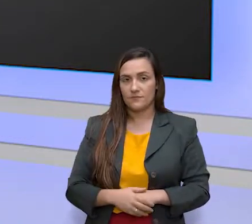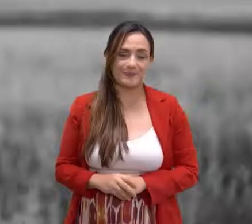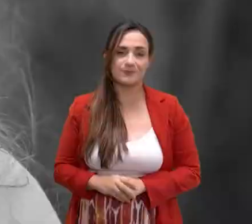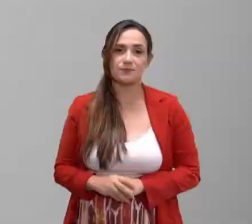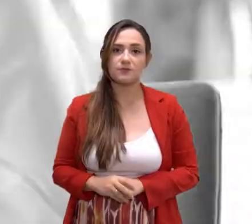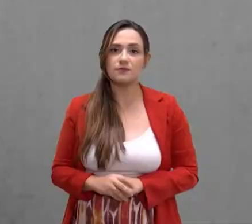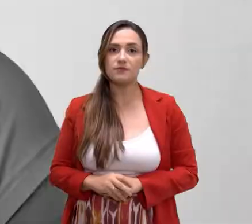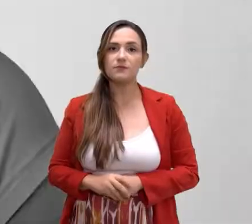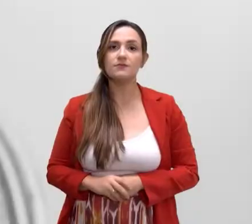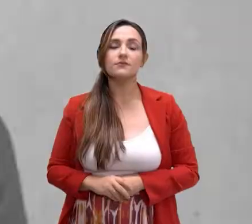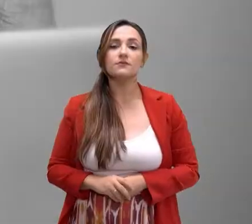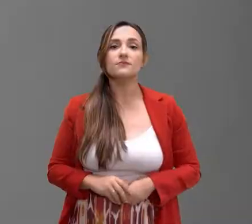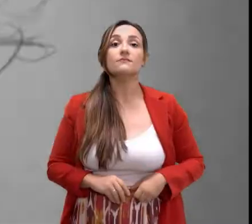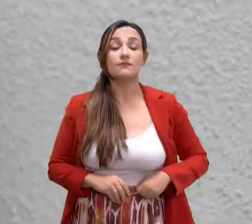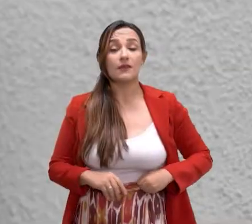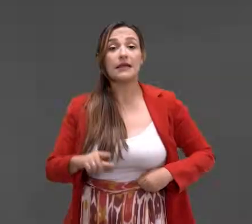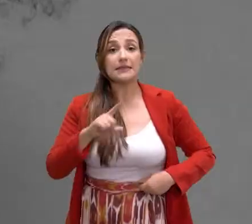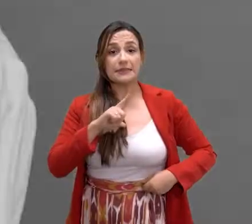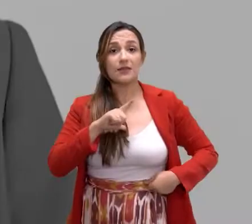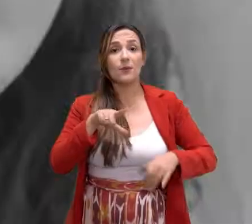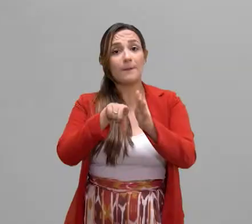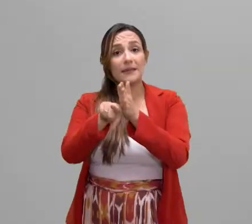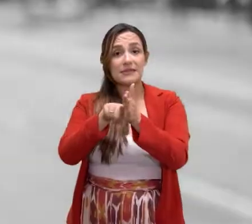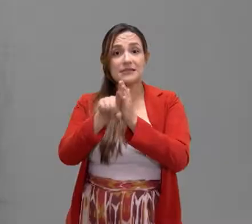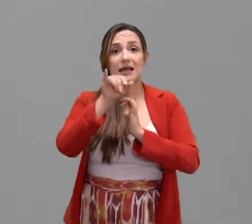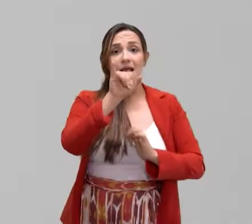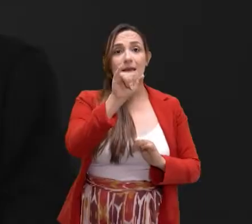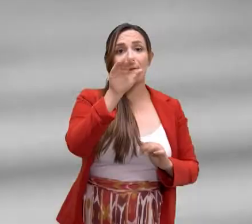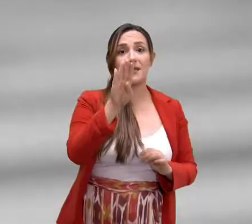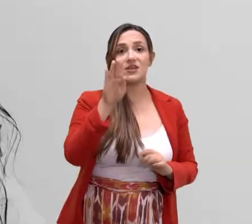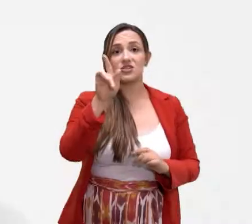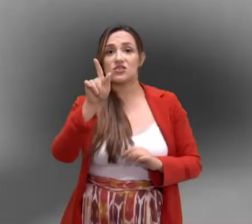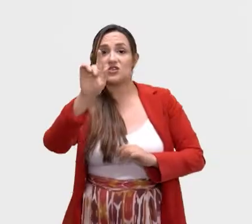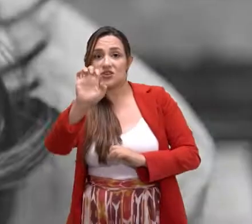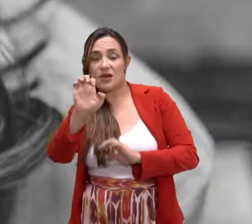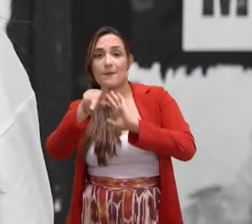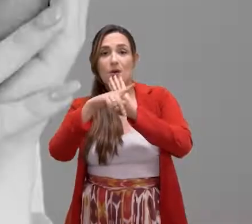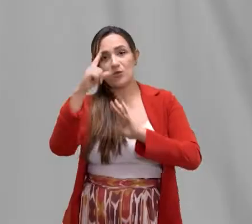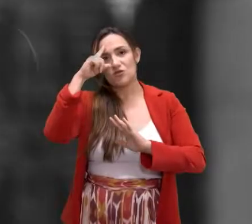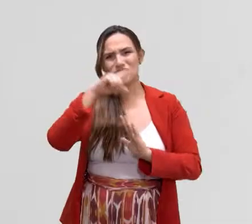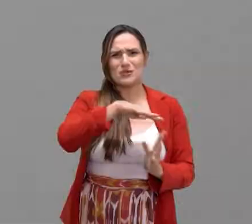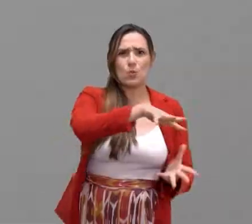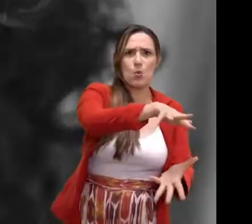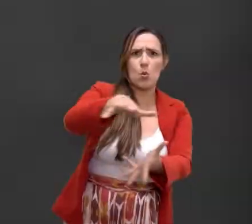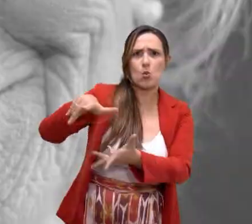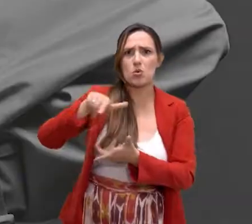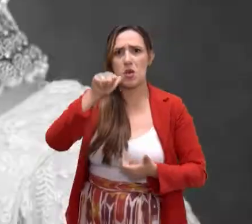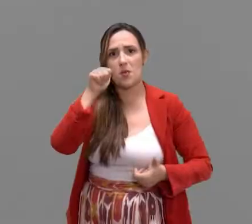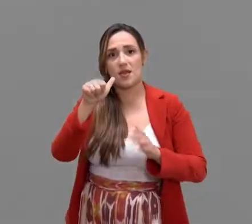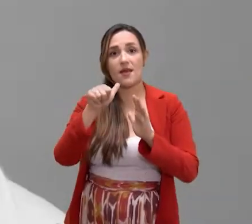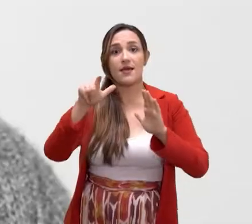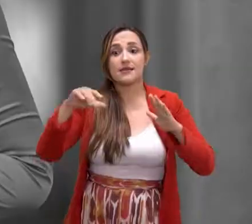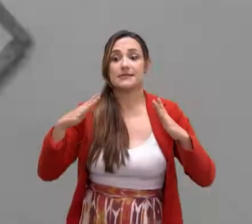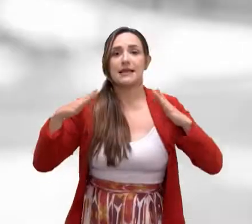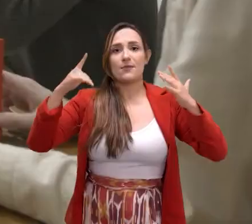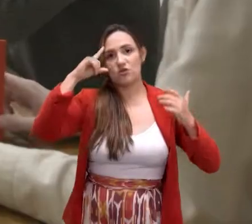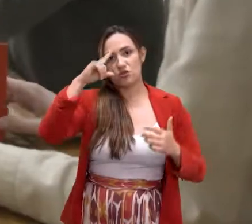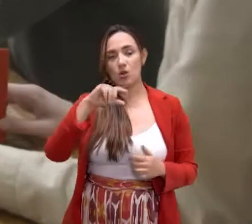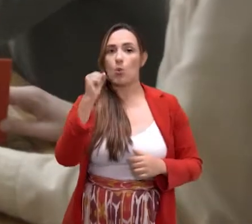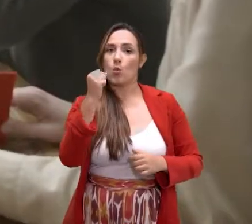conferir. De acordo com uma pesquisa do IBGE para o Dia Internacional das Mulheres, celebrado em 8 de